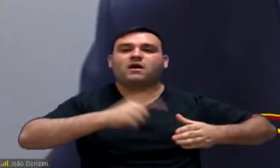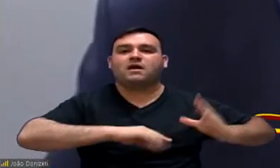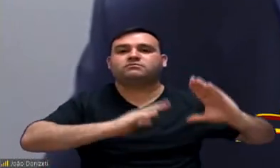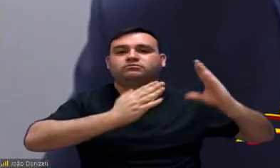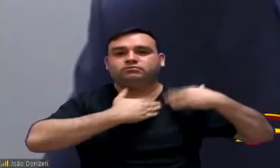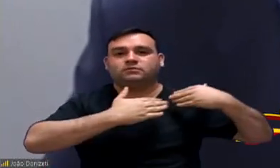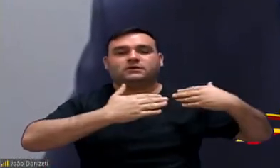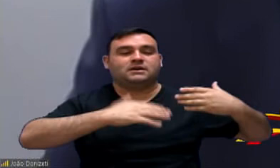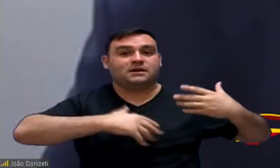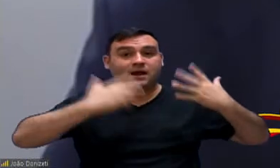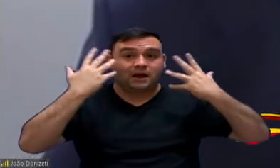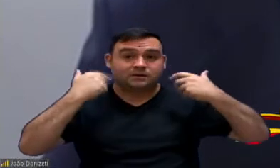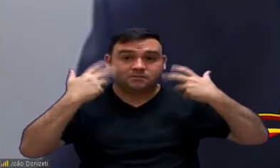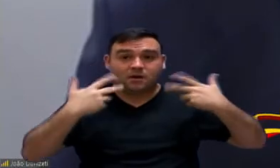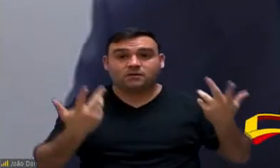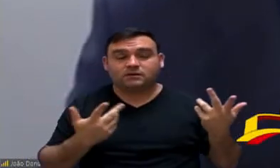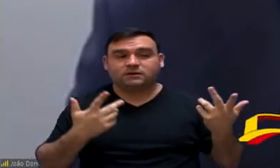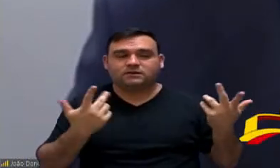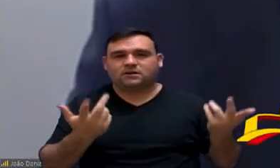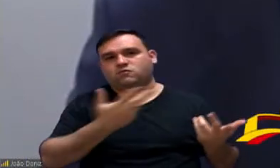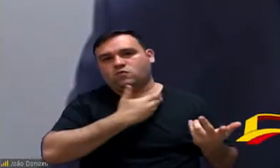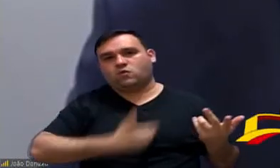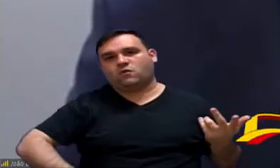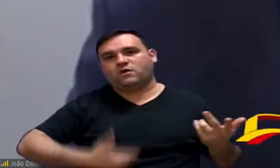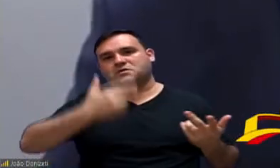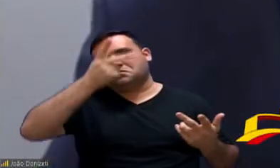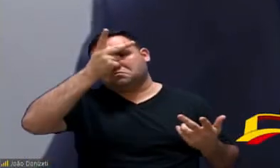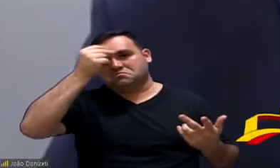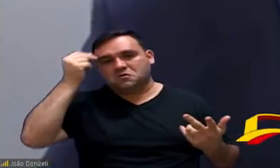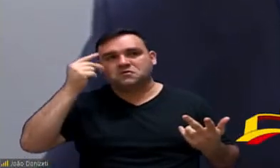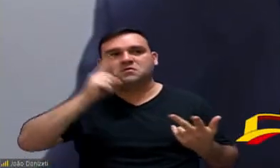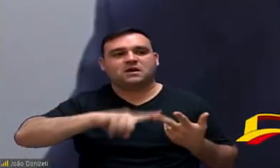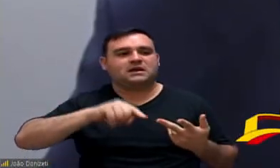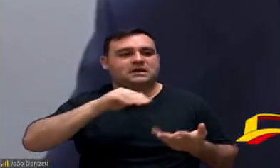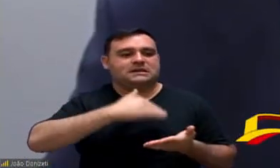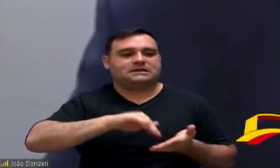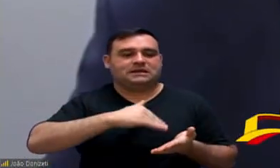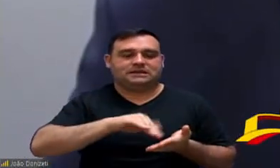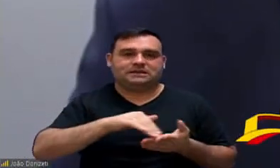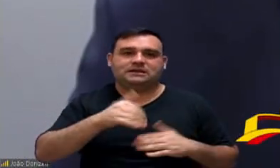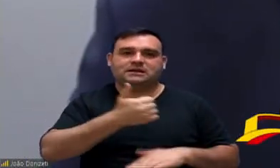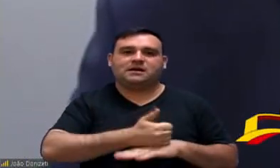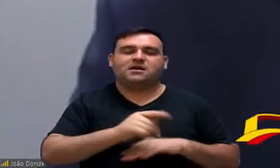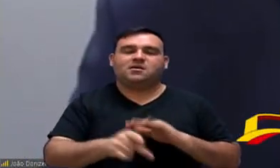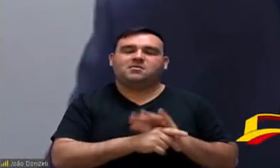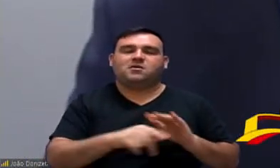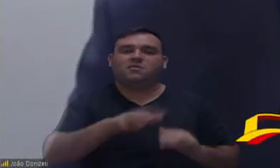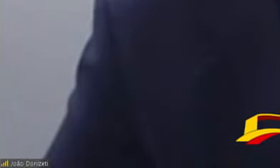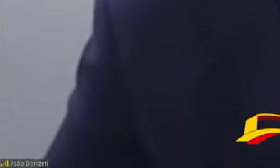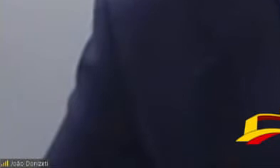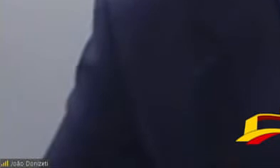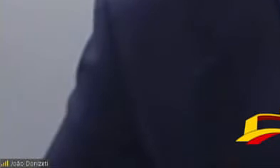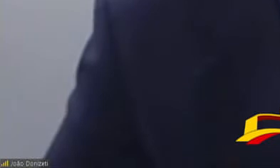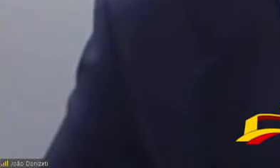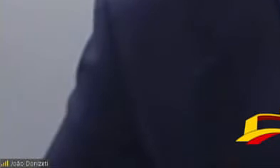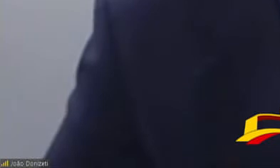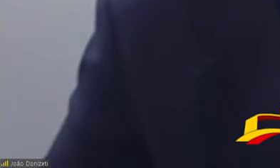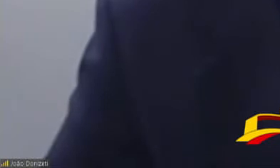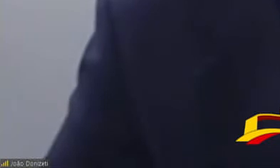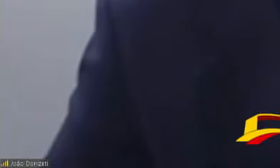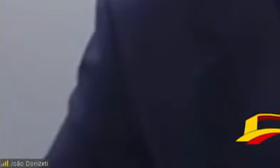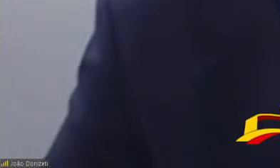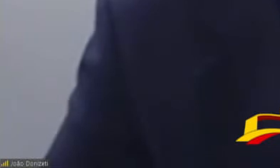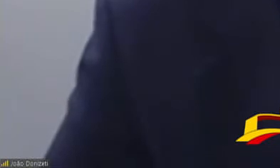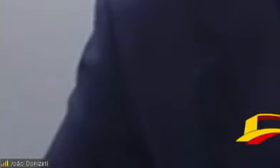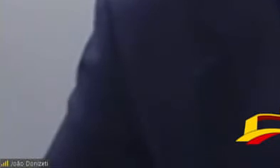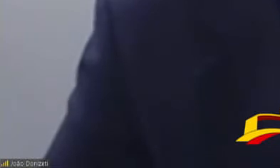animal. Então, o Poder Público Municipal, a Secretaria de Meio Ambiente, a Seção de Bem-Estar Animal,